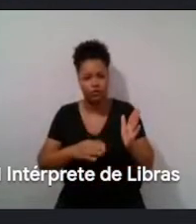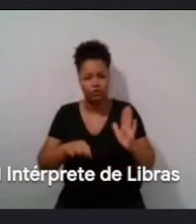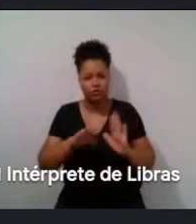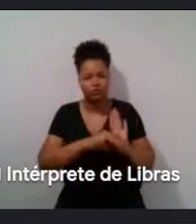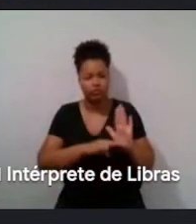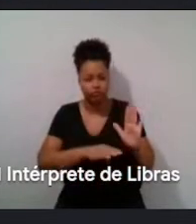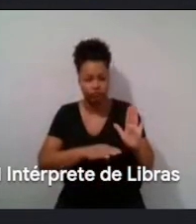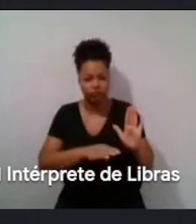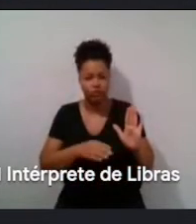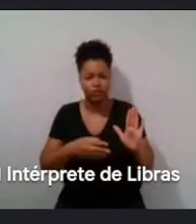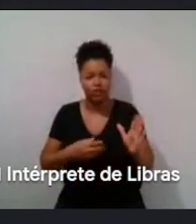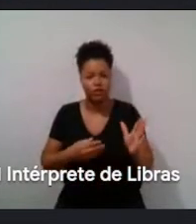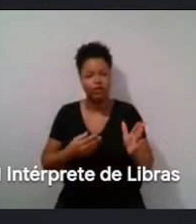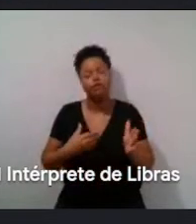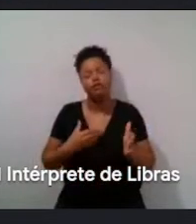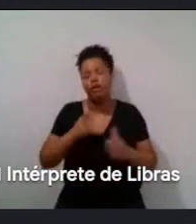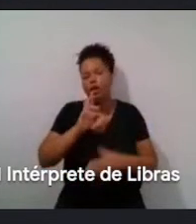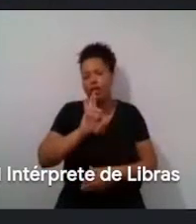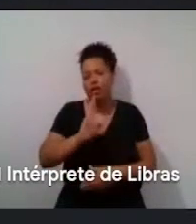aqui.